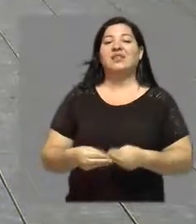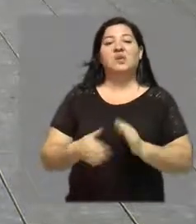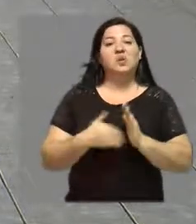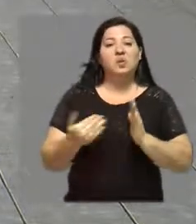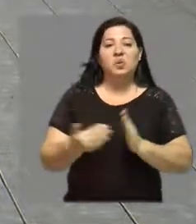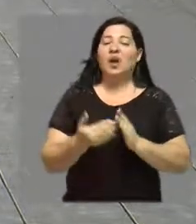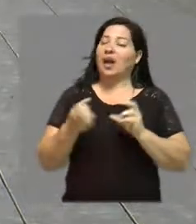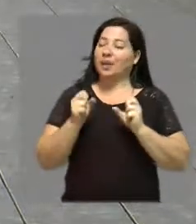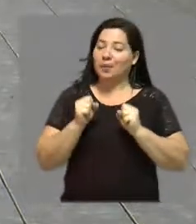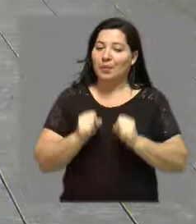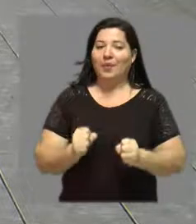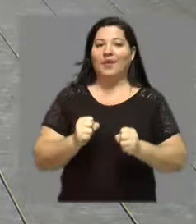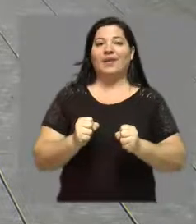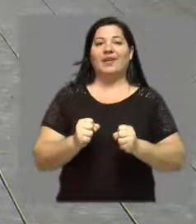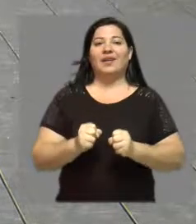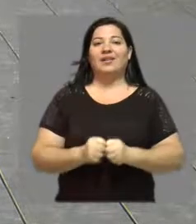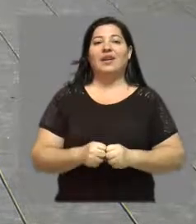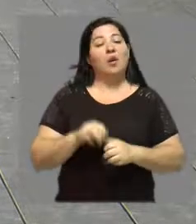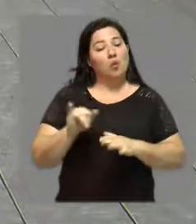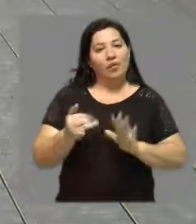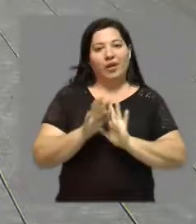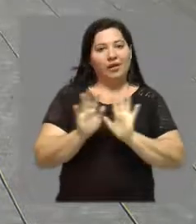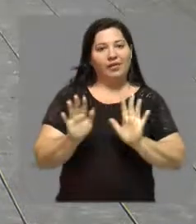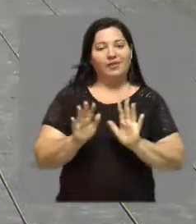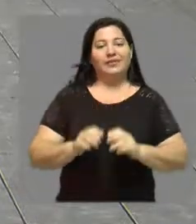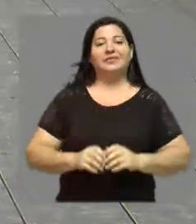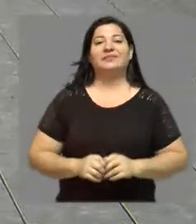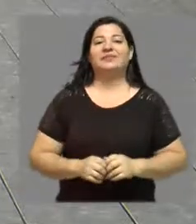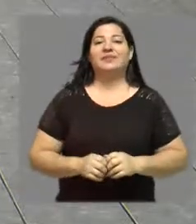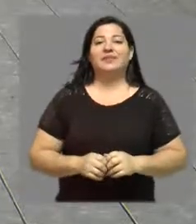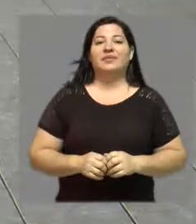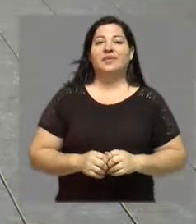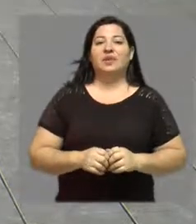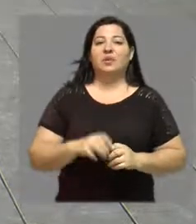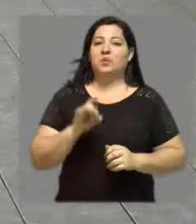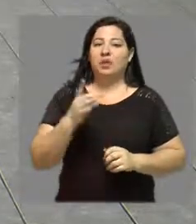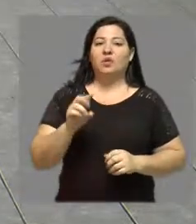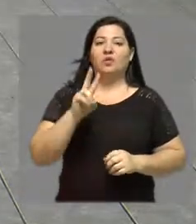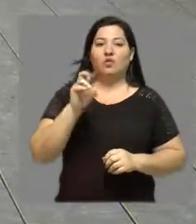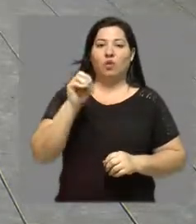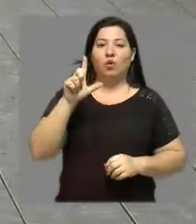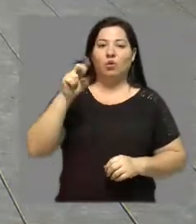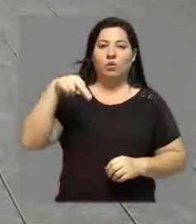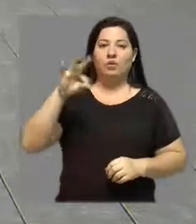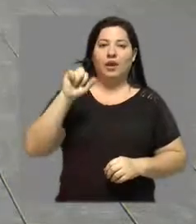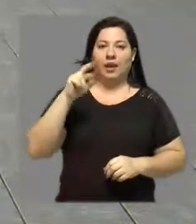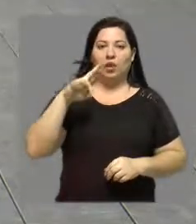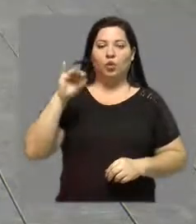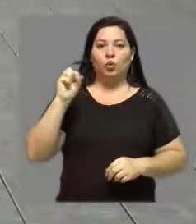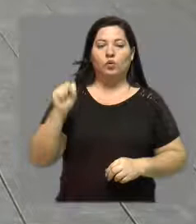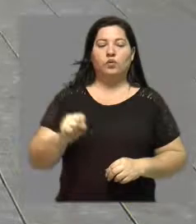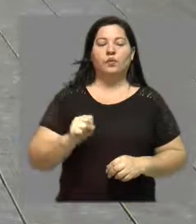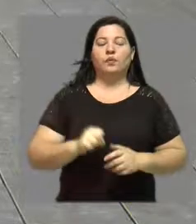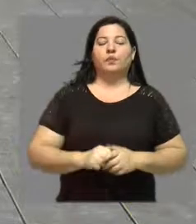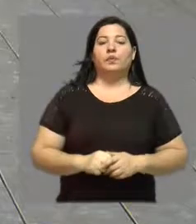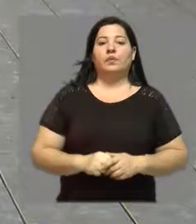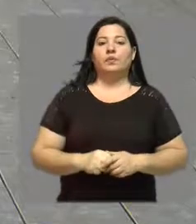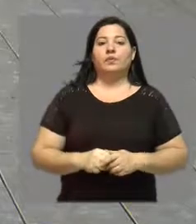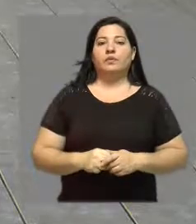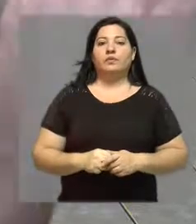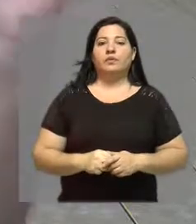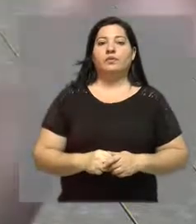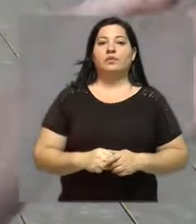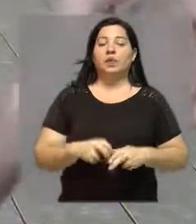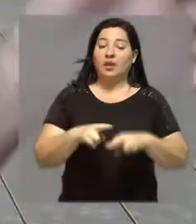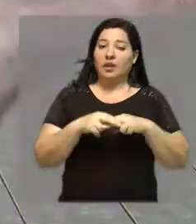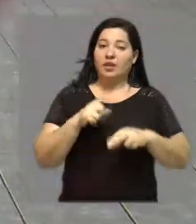aquilo que eles podem e a gente aproveita, né? Tudo é feito por voluntários? Tudo é feito por voluntários. Por isso que a gente